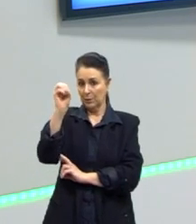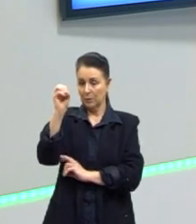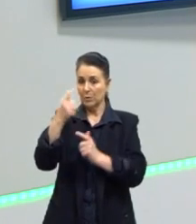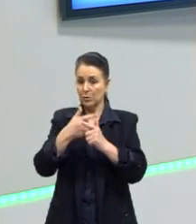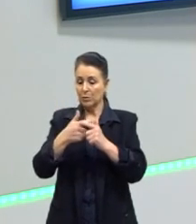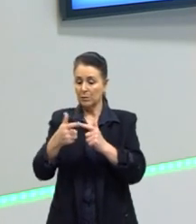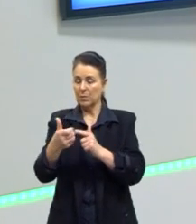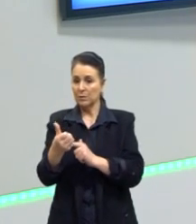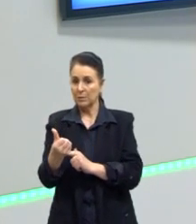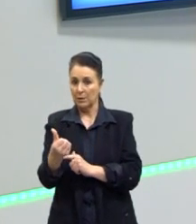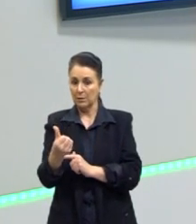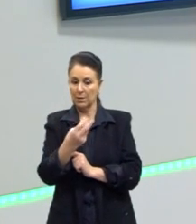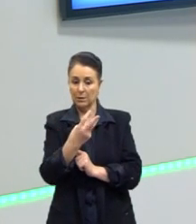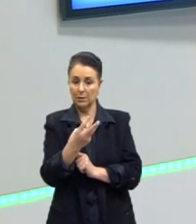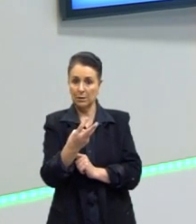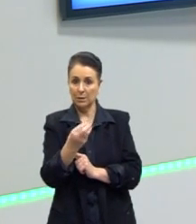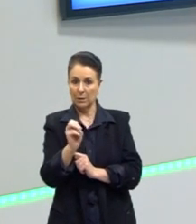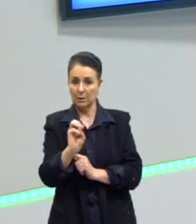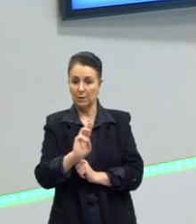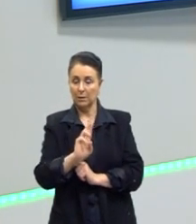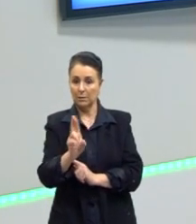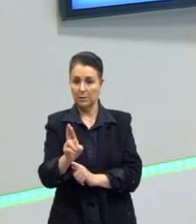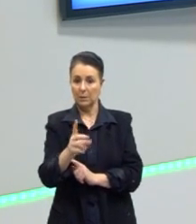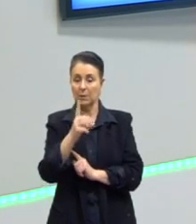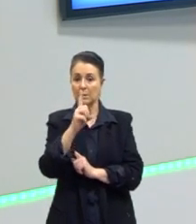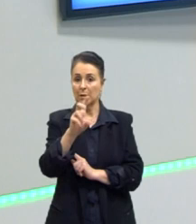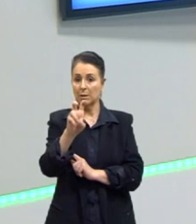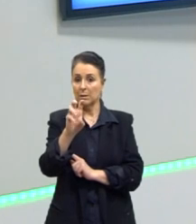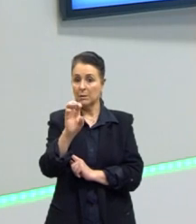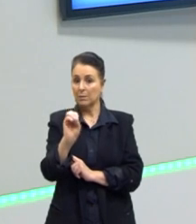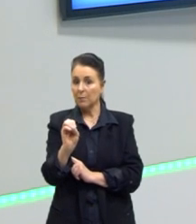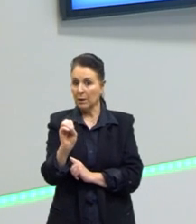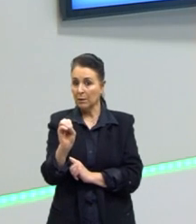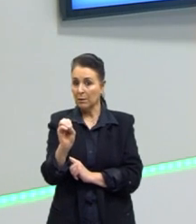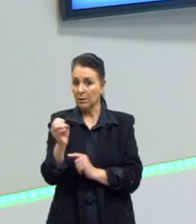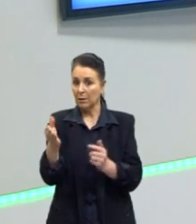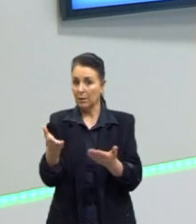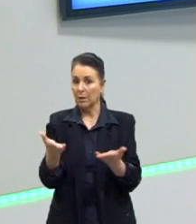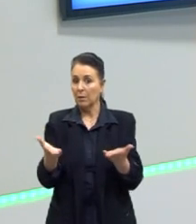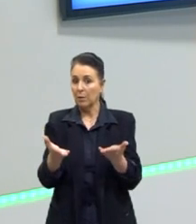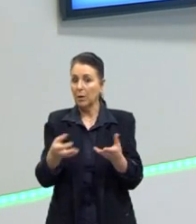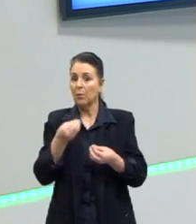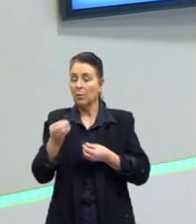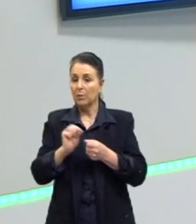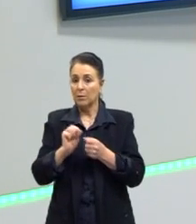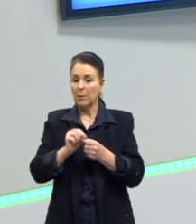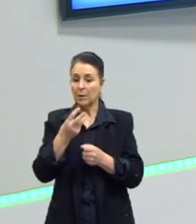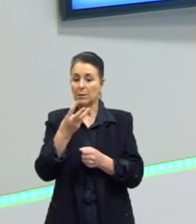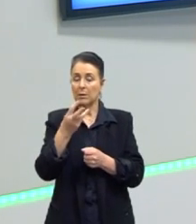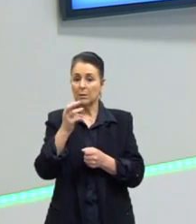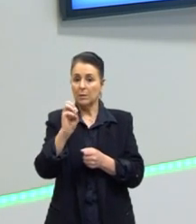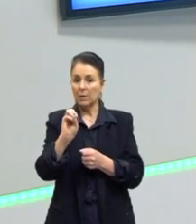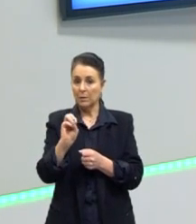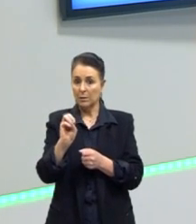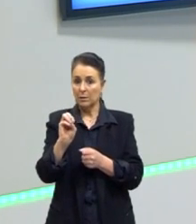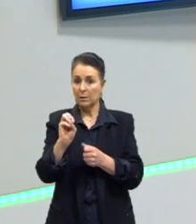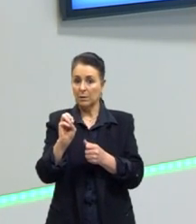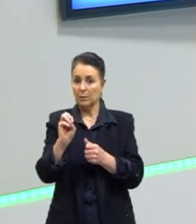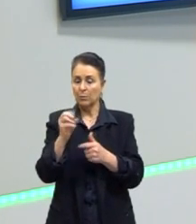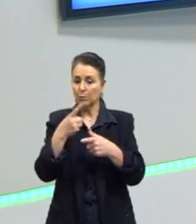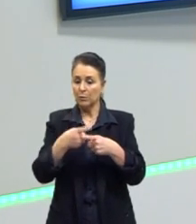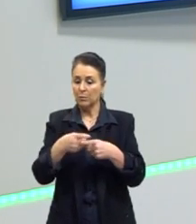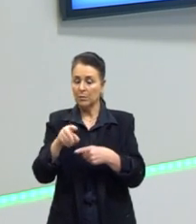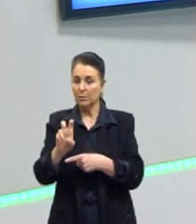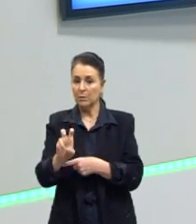partes eu teria 30 Mas como eu quero 150 partes seria pegar essa parte de 30 e multiplicar por 5 né